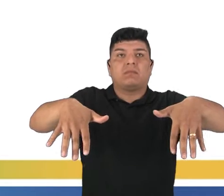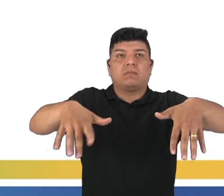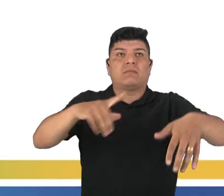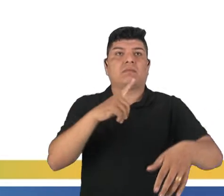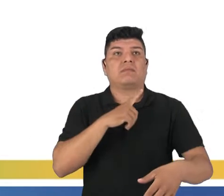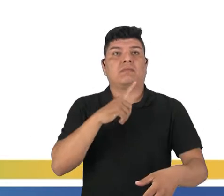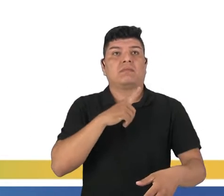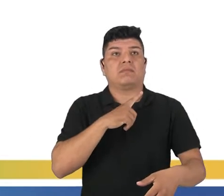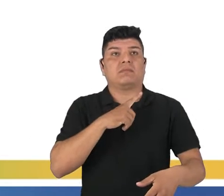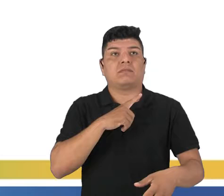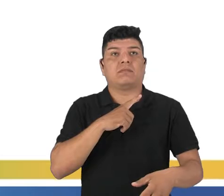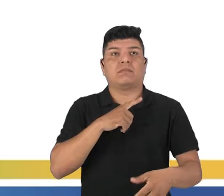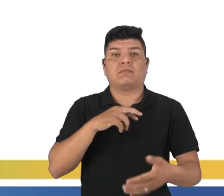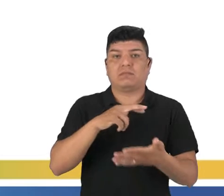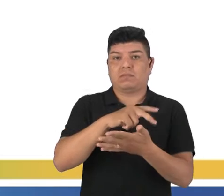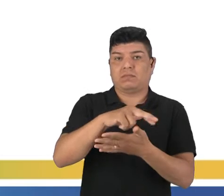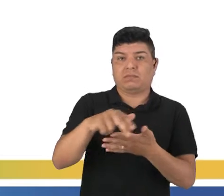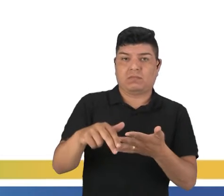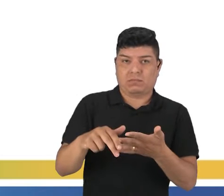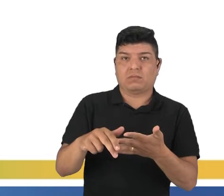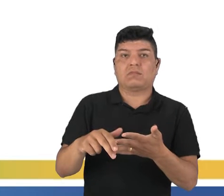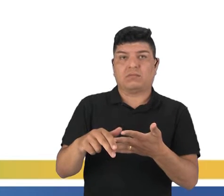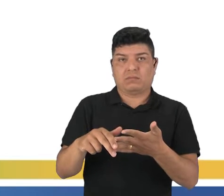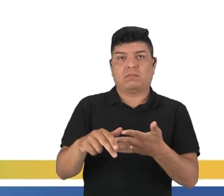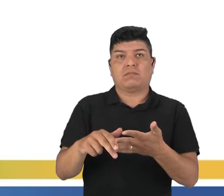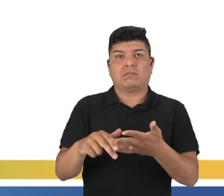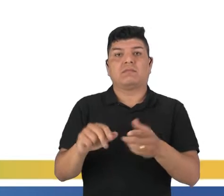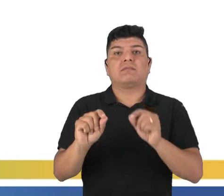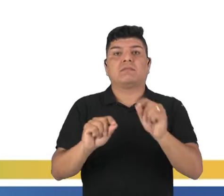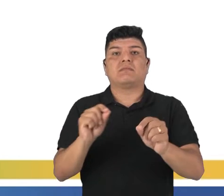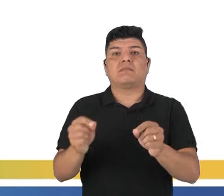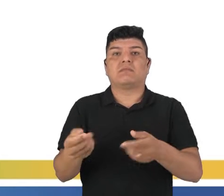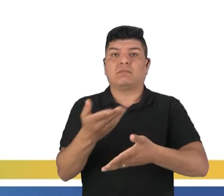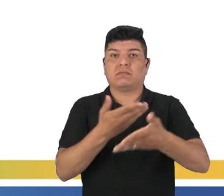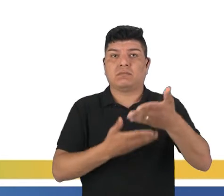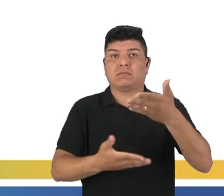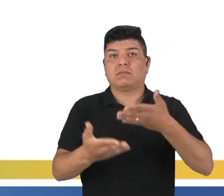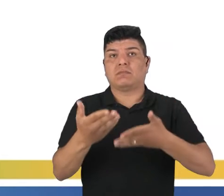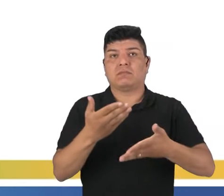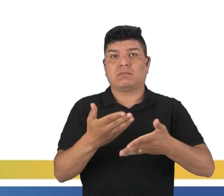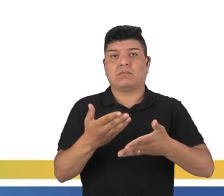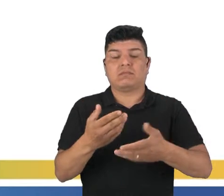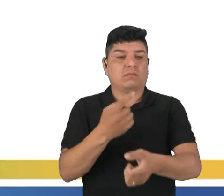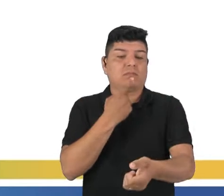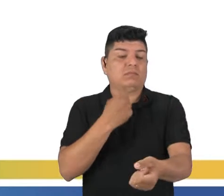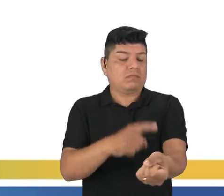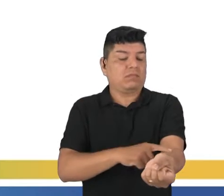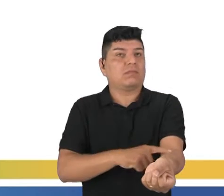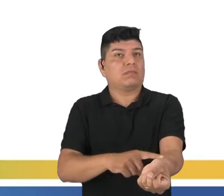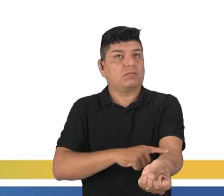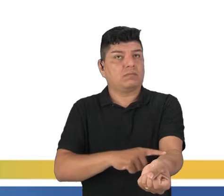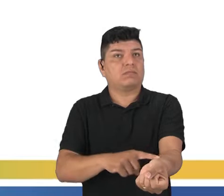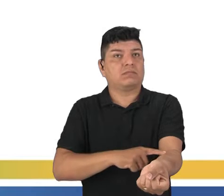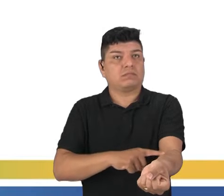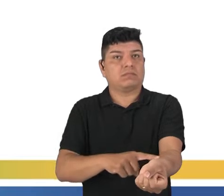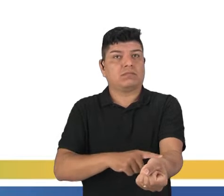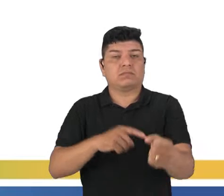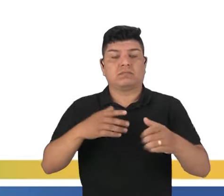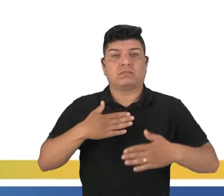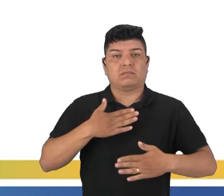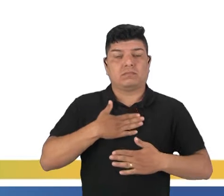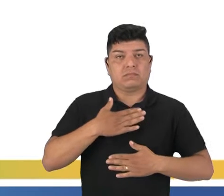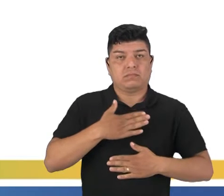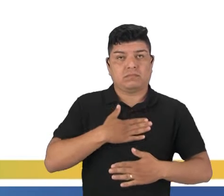elas possuem secreções, né, os nossos hormônios, que são lançados diretamente na nossa corrente sanguínea. No nosso